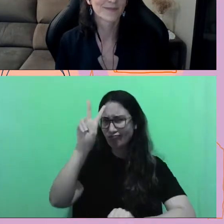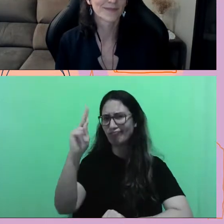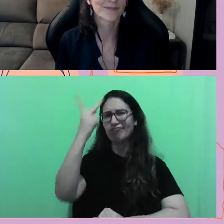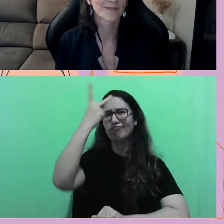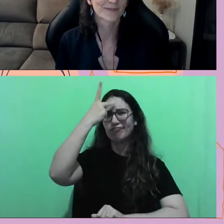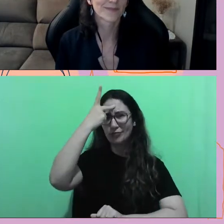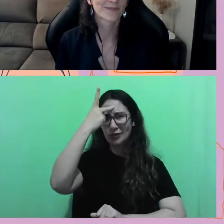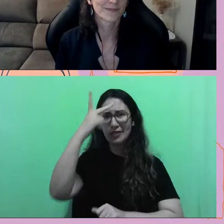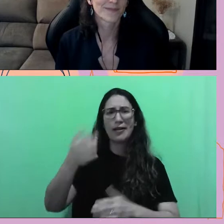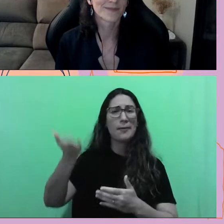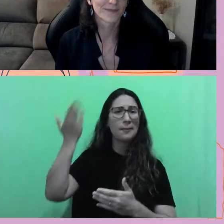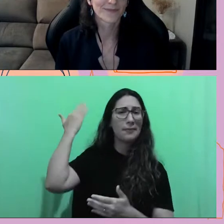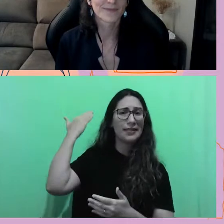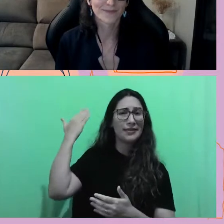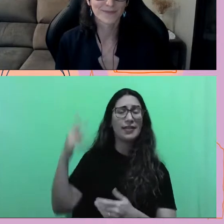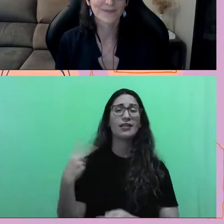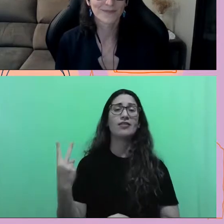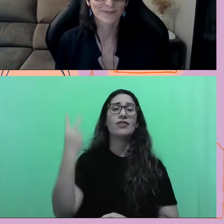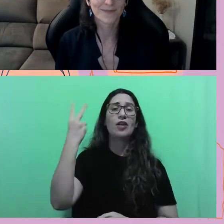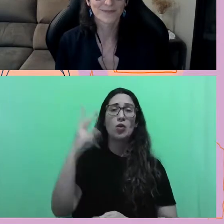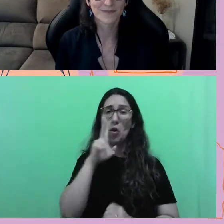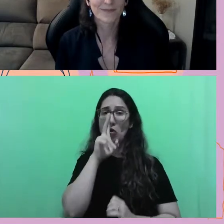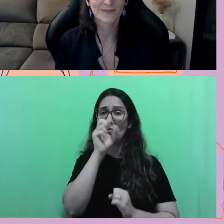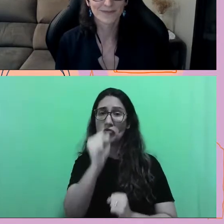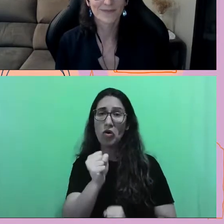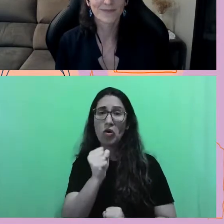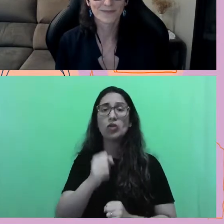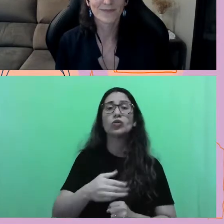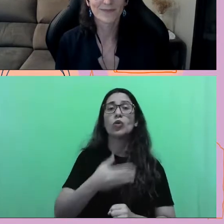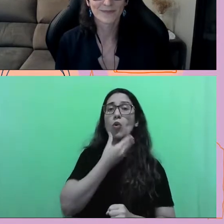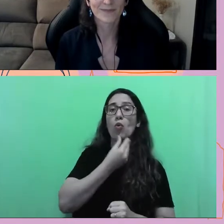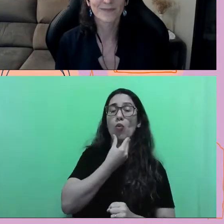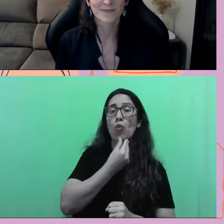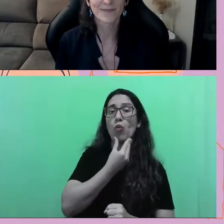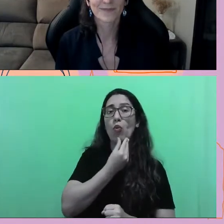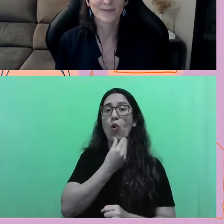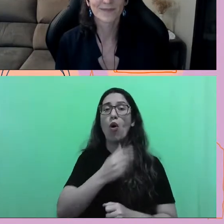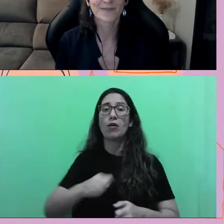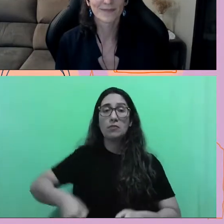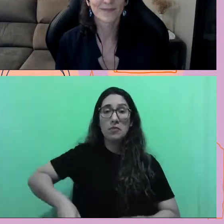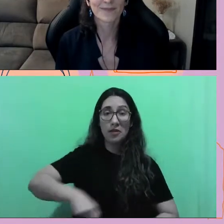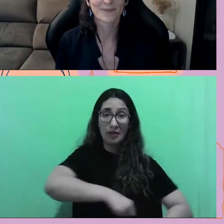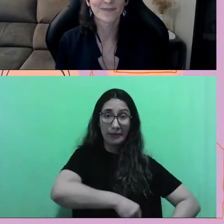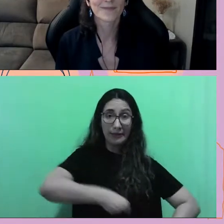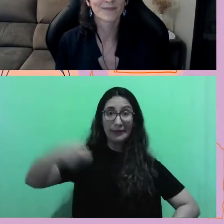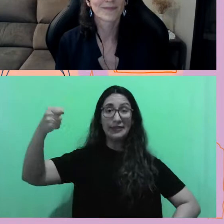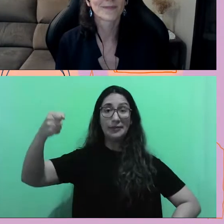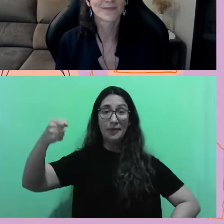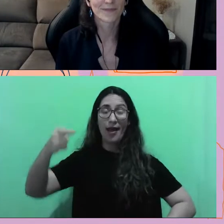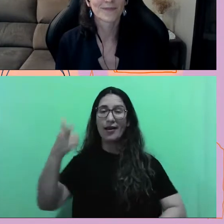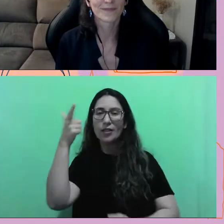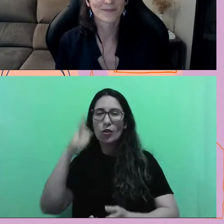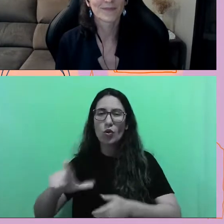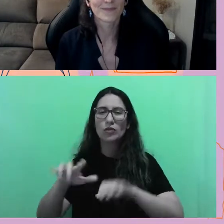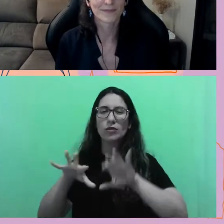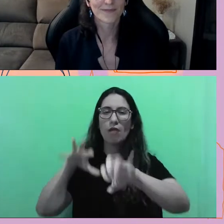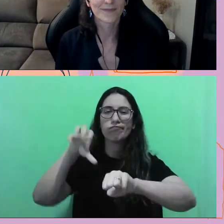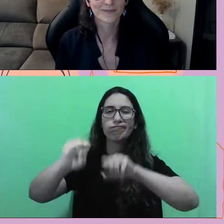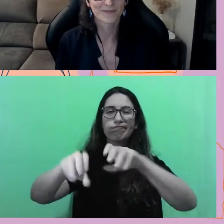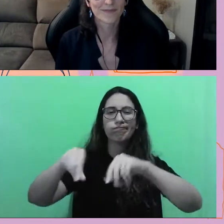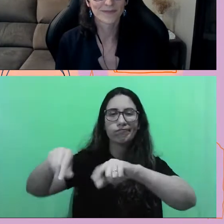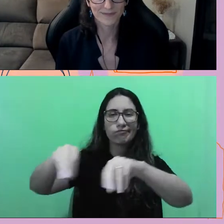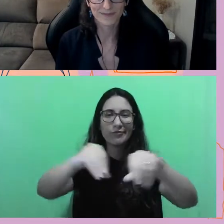Onde o homem tinha que sair para pegar espada e conquistar terras, e tinha que cavalgar